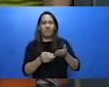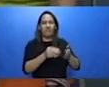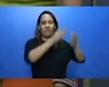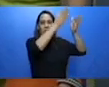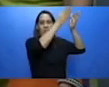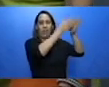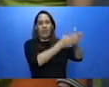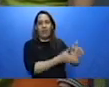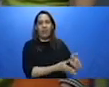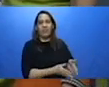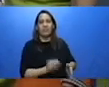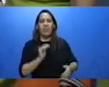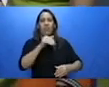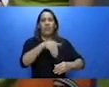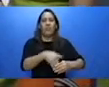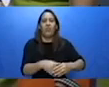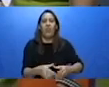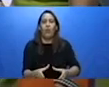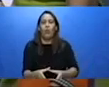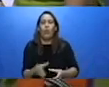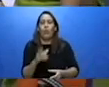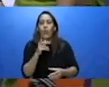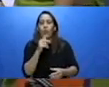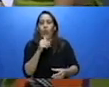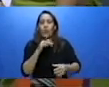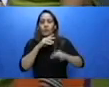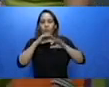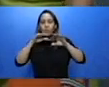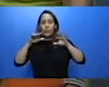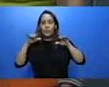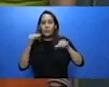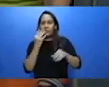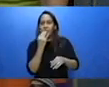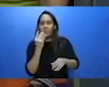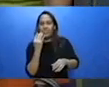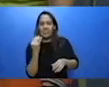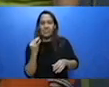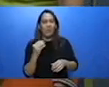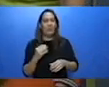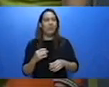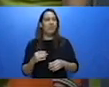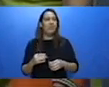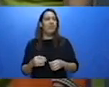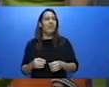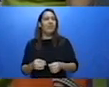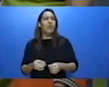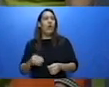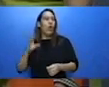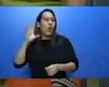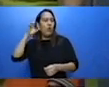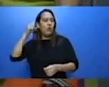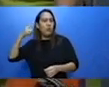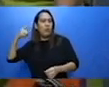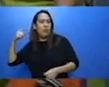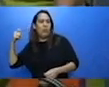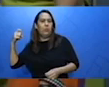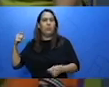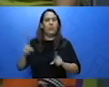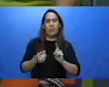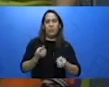mãos em latas de tinta para deixar nossas mãos impressas na parede, ouvir músicas no último volume